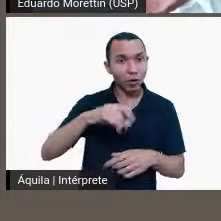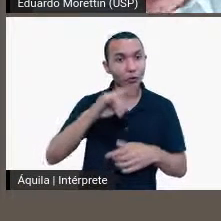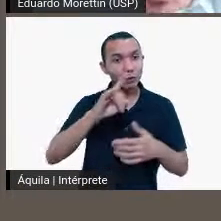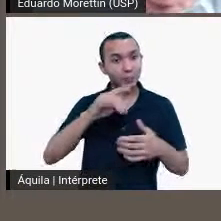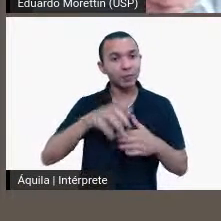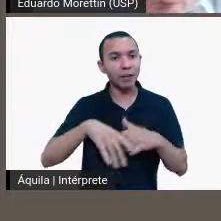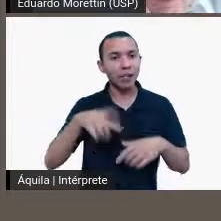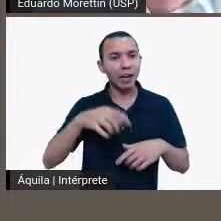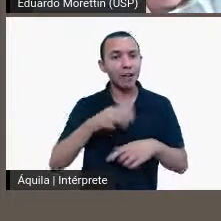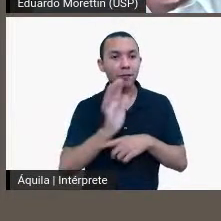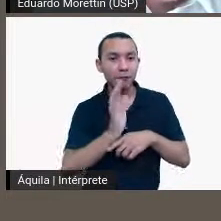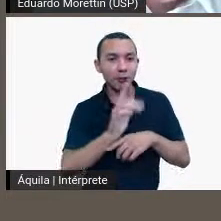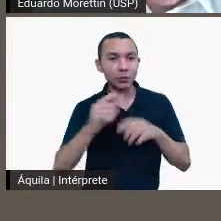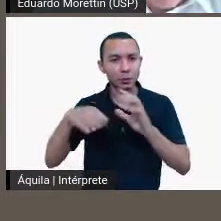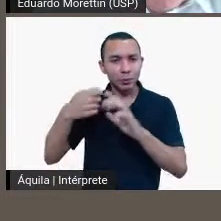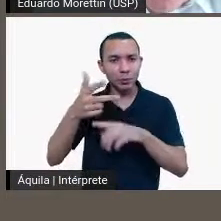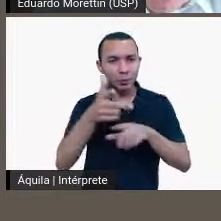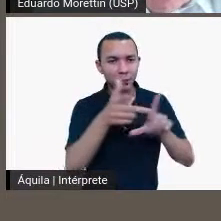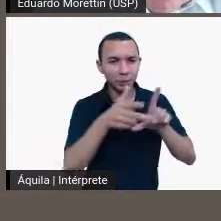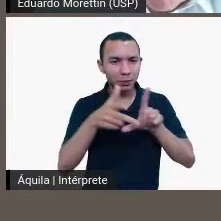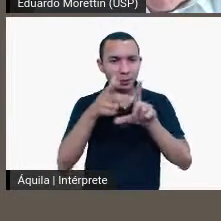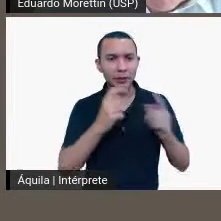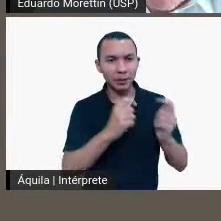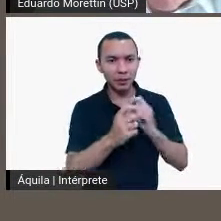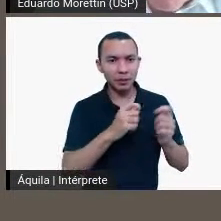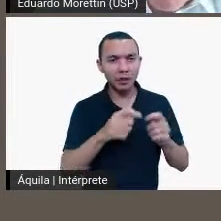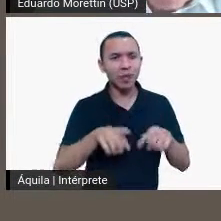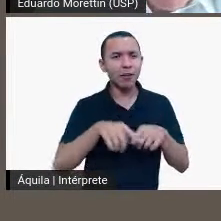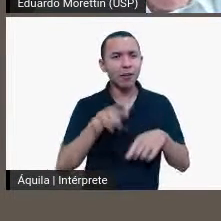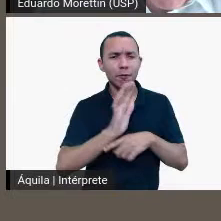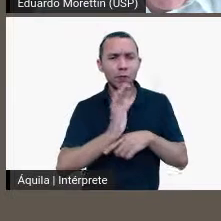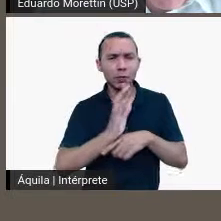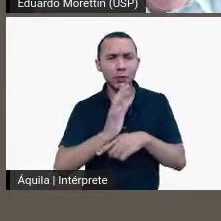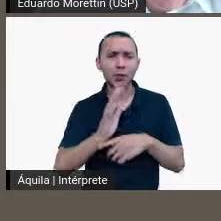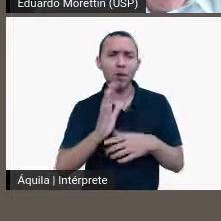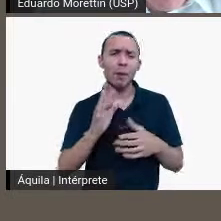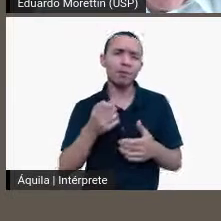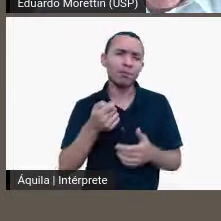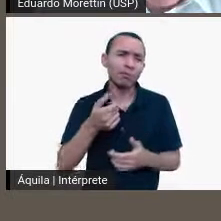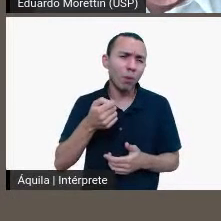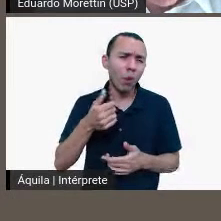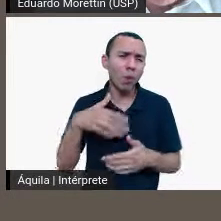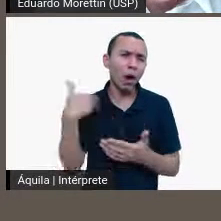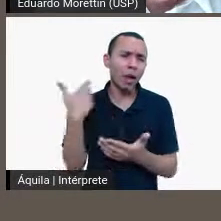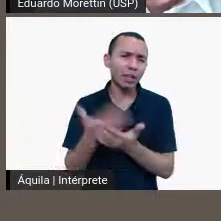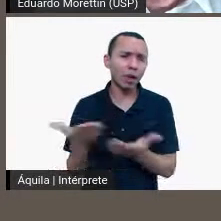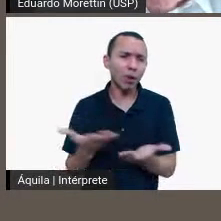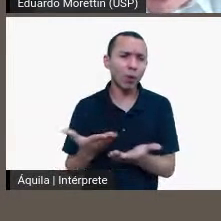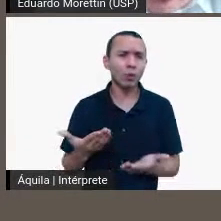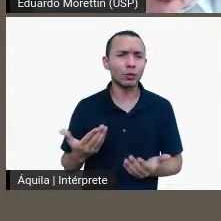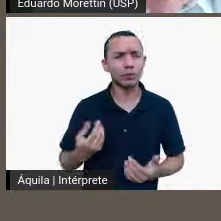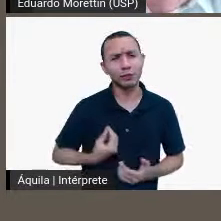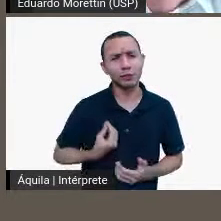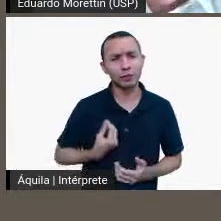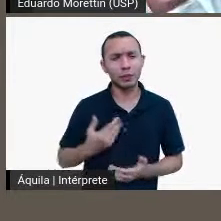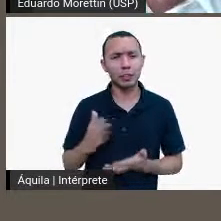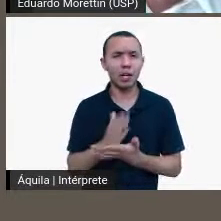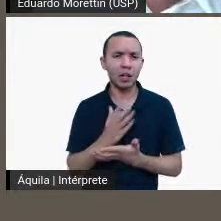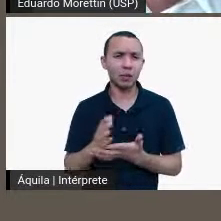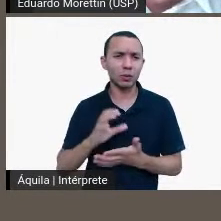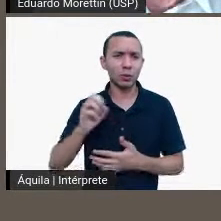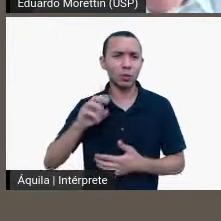filmes distribuídos, poucos filmes sobreviveram, até onde eu saiba, 2, Companhia Fabril de Cubatão